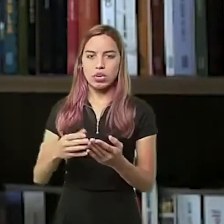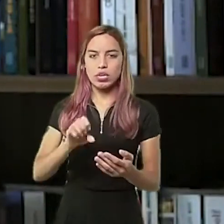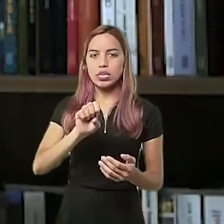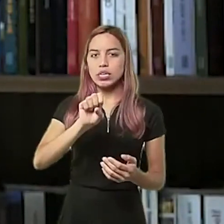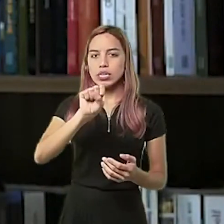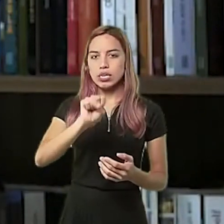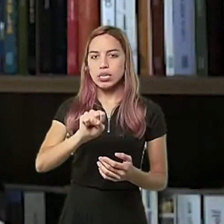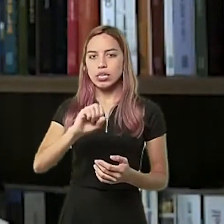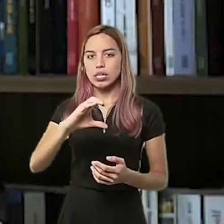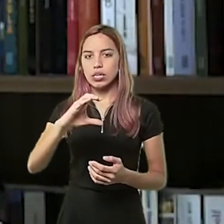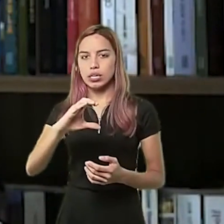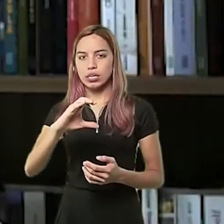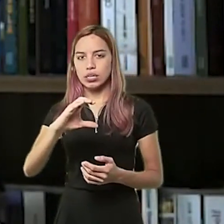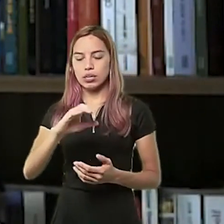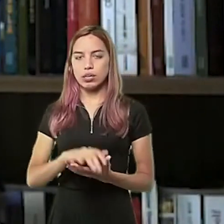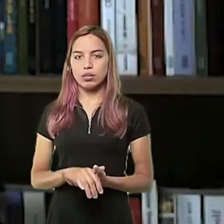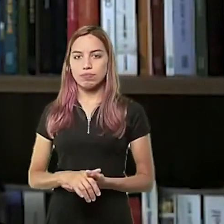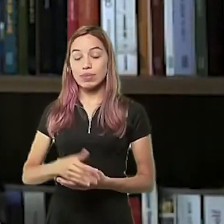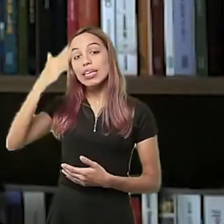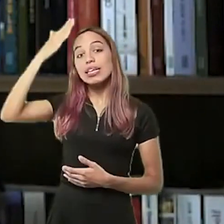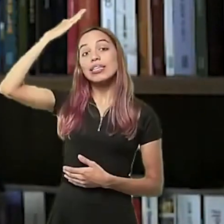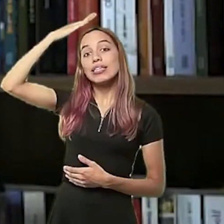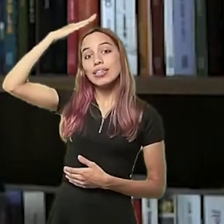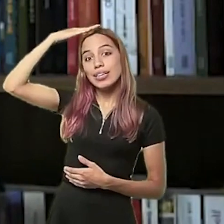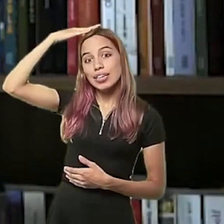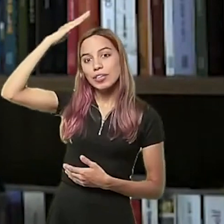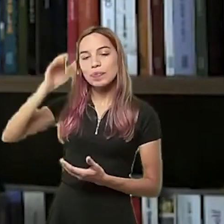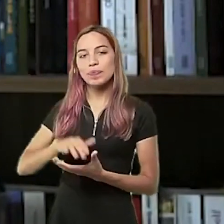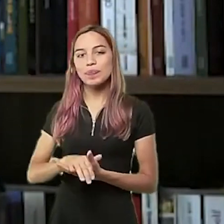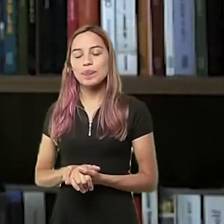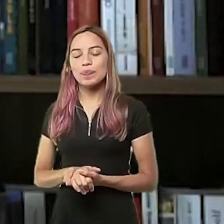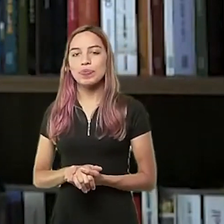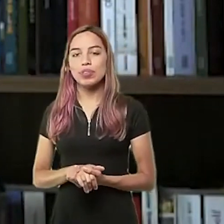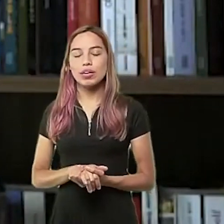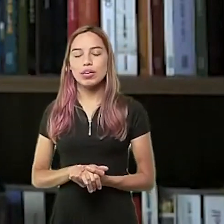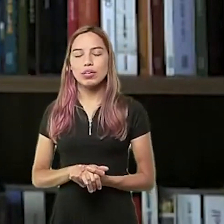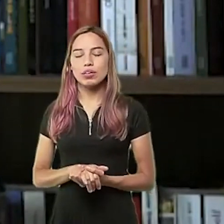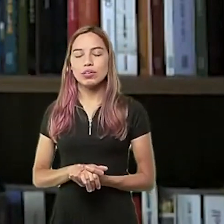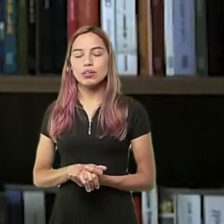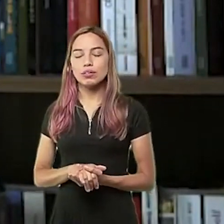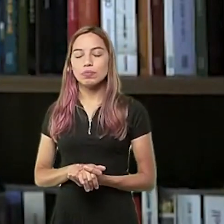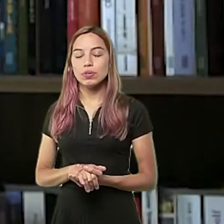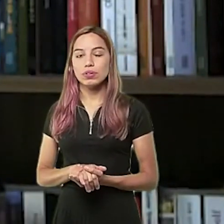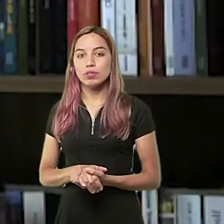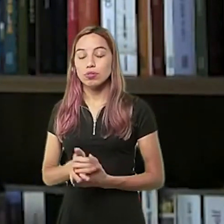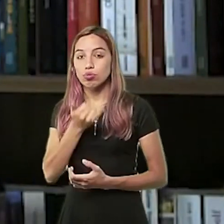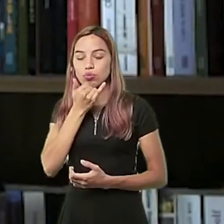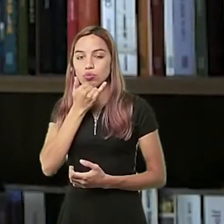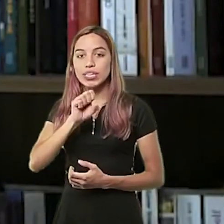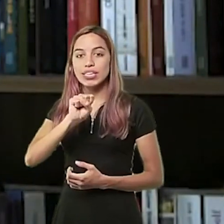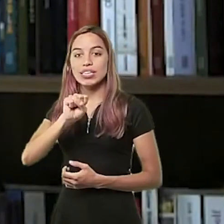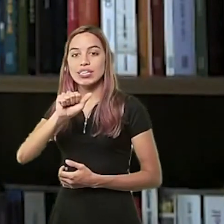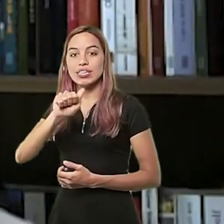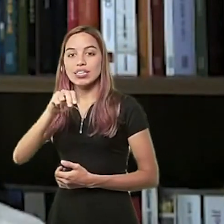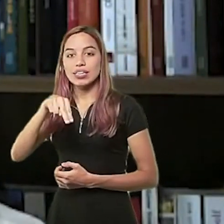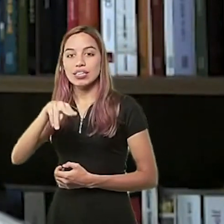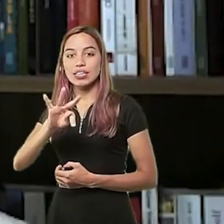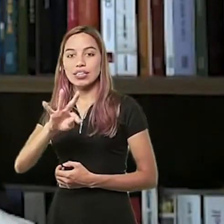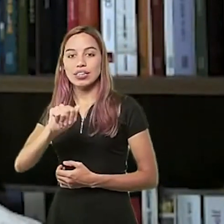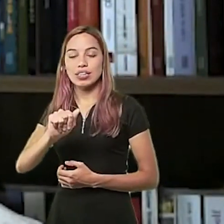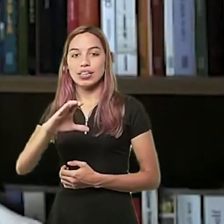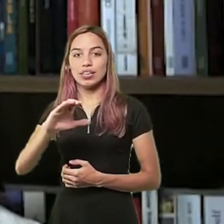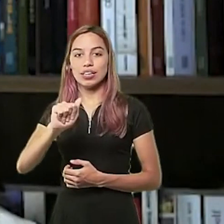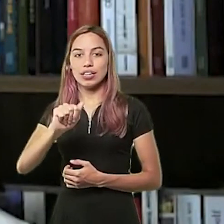ela é catarinense. E aí enviei para ela levou algumas semanas lendo, né, porque ela ia fazer um trabalho de revisão